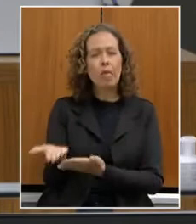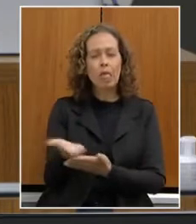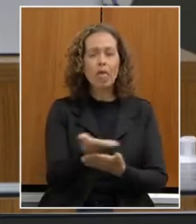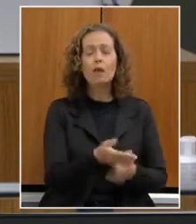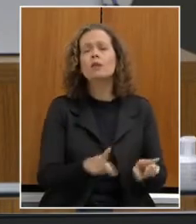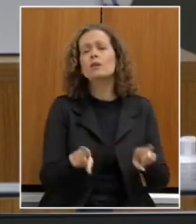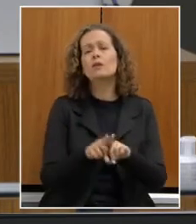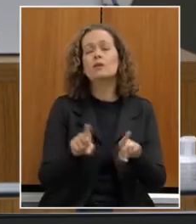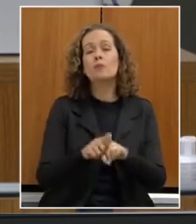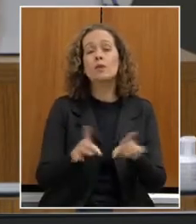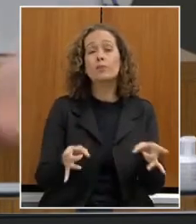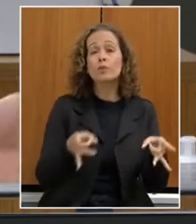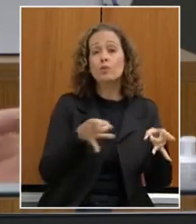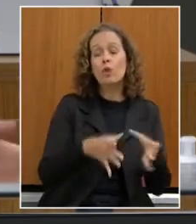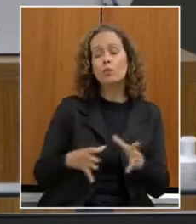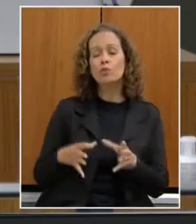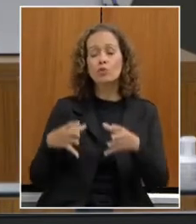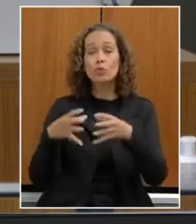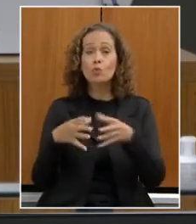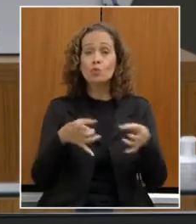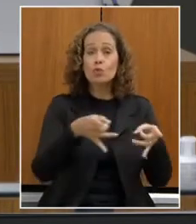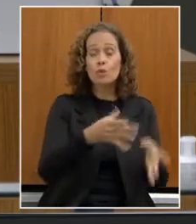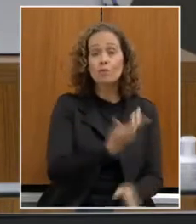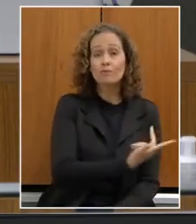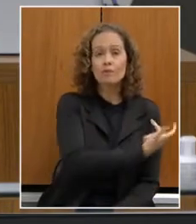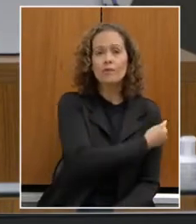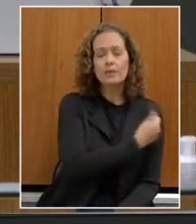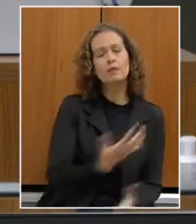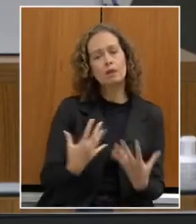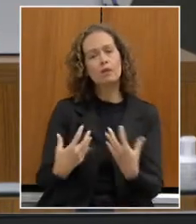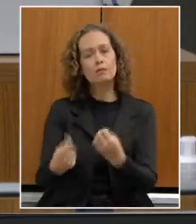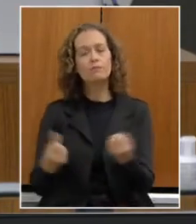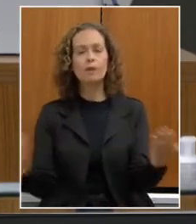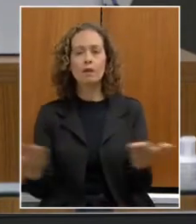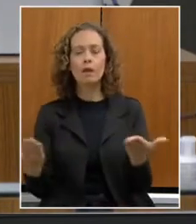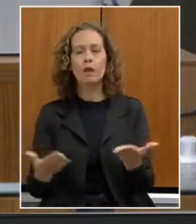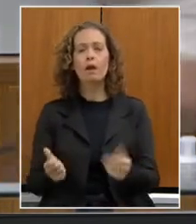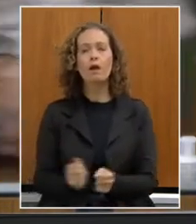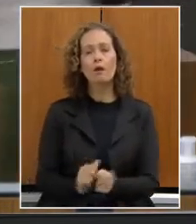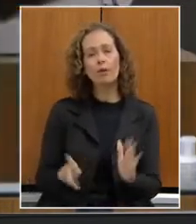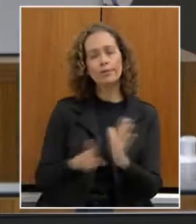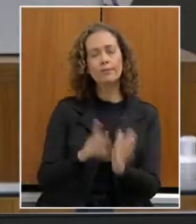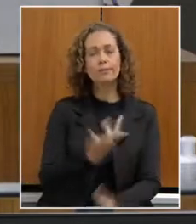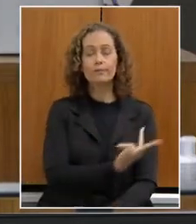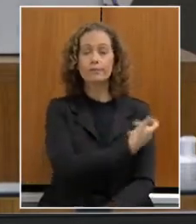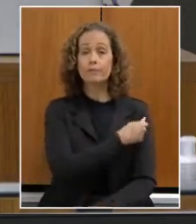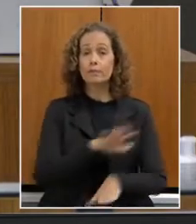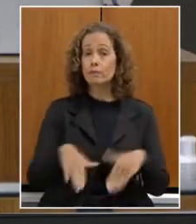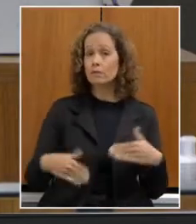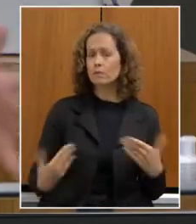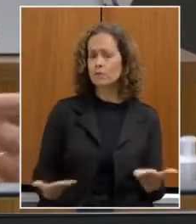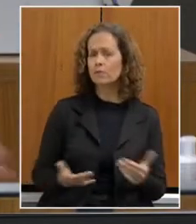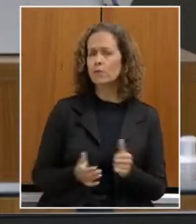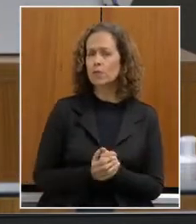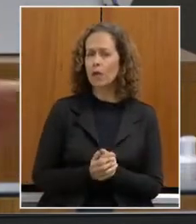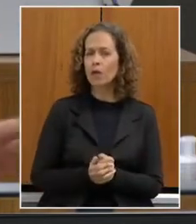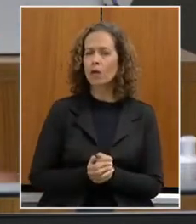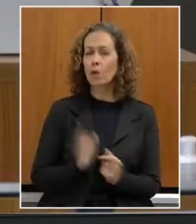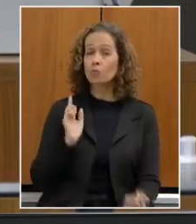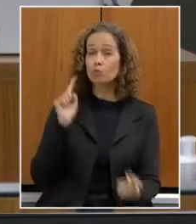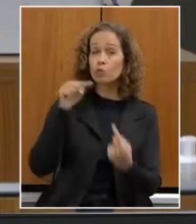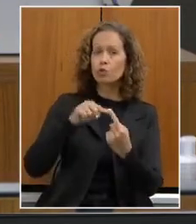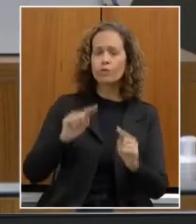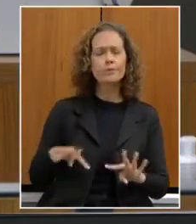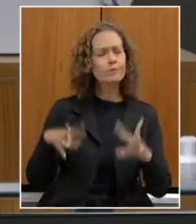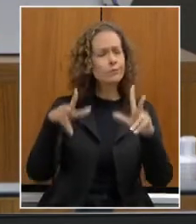a sobra de grupos anteriores recebem agora essas vacinas específicas então a tendência é que logo todos